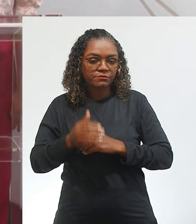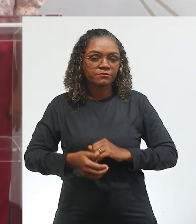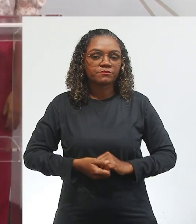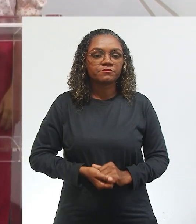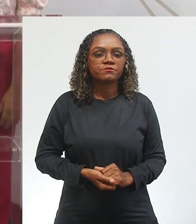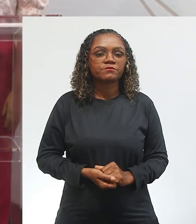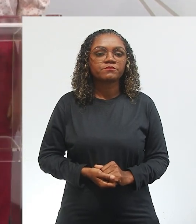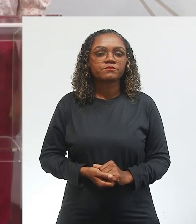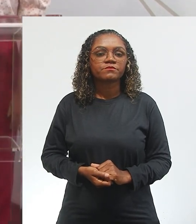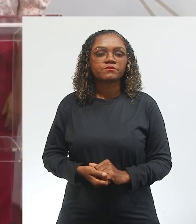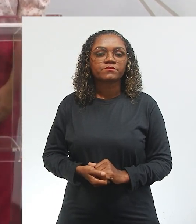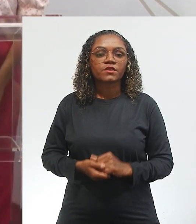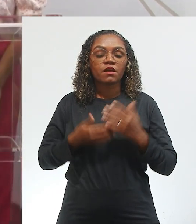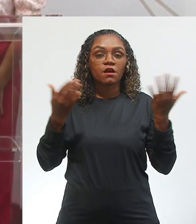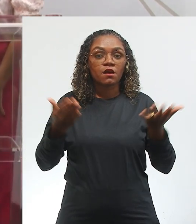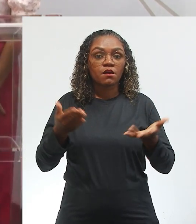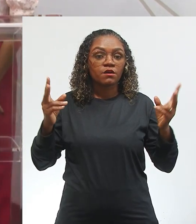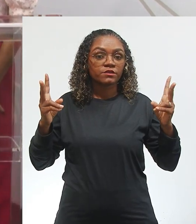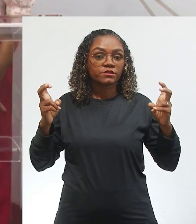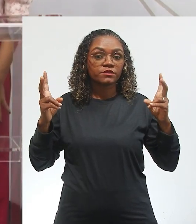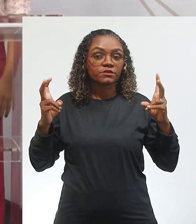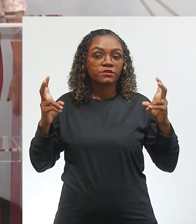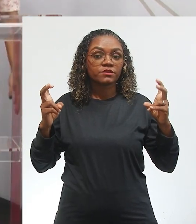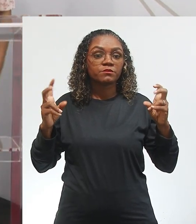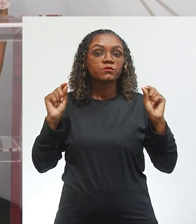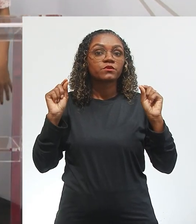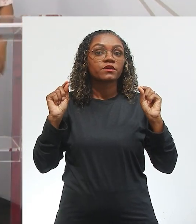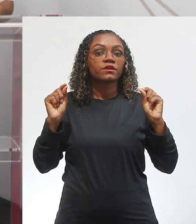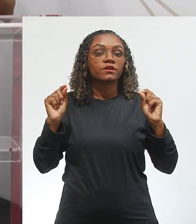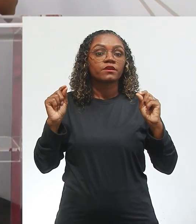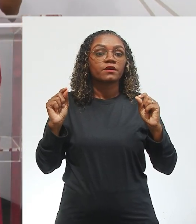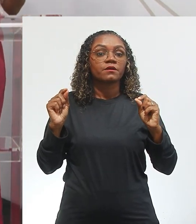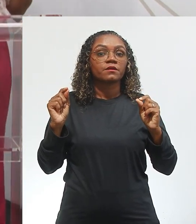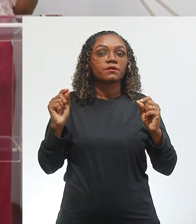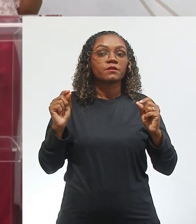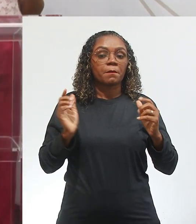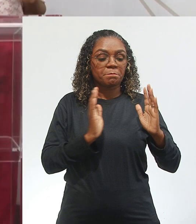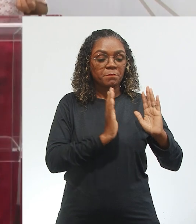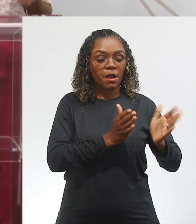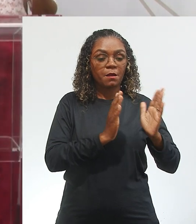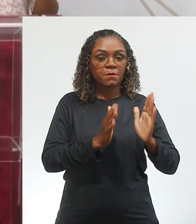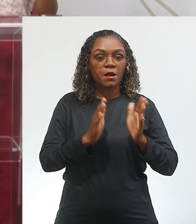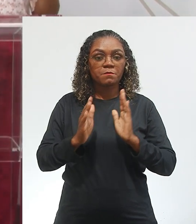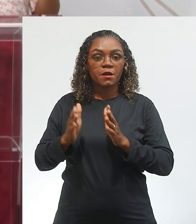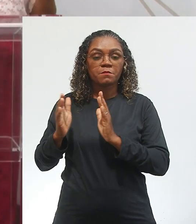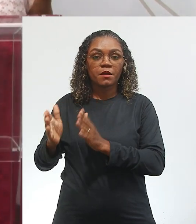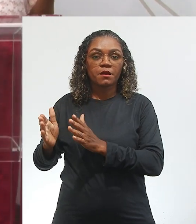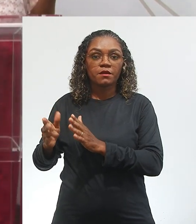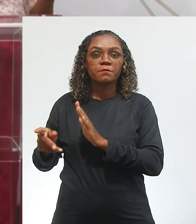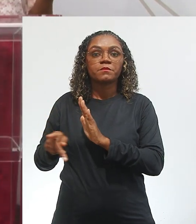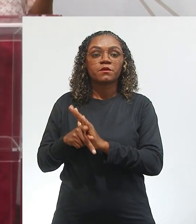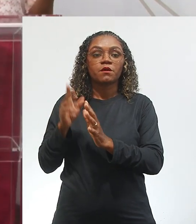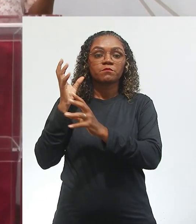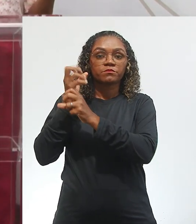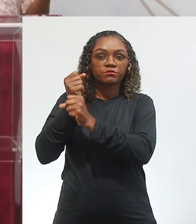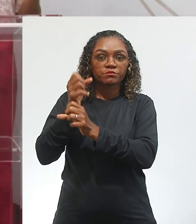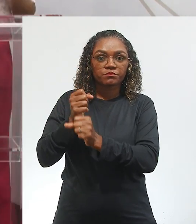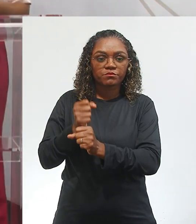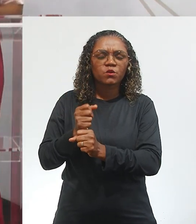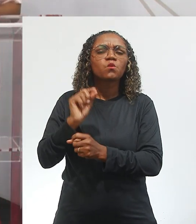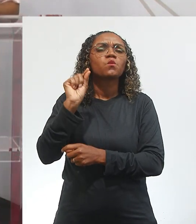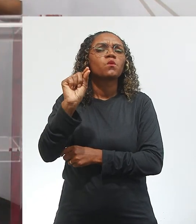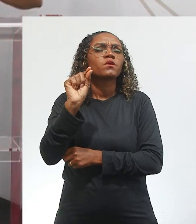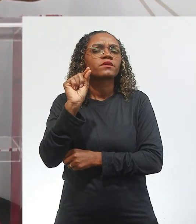começar. Vamos iniciar aqui só para vocês lembrarem o que é o processo contábil. O